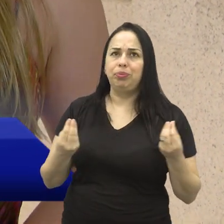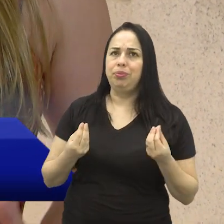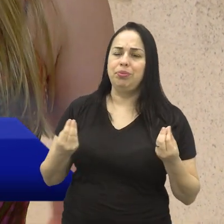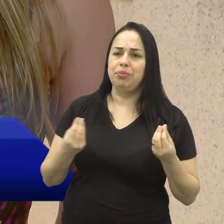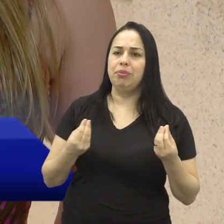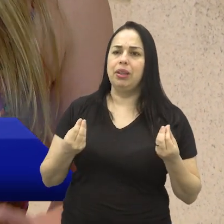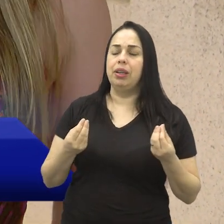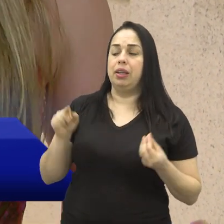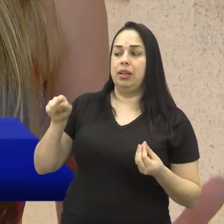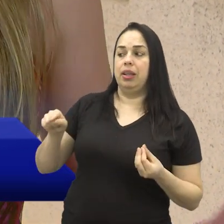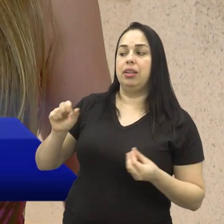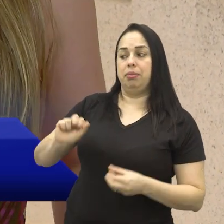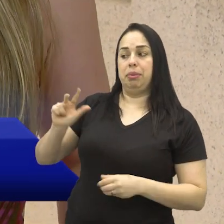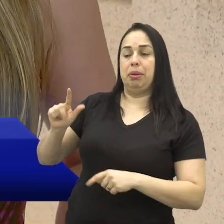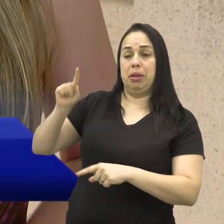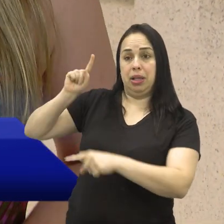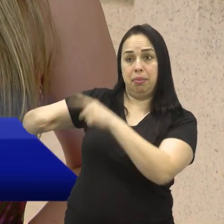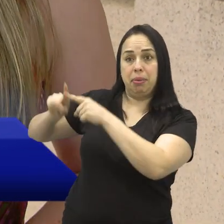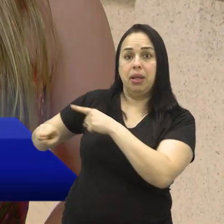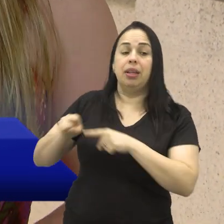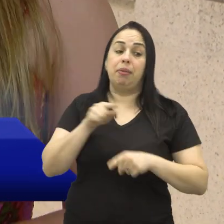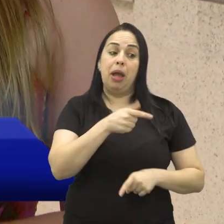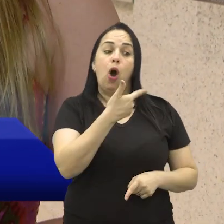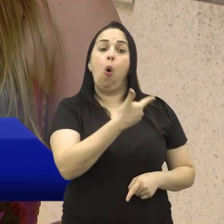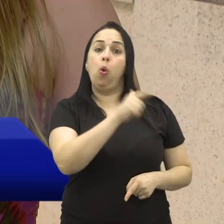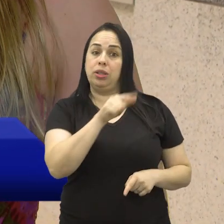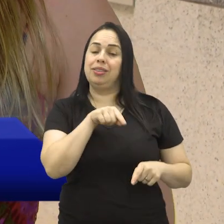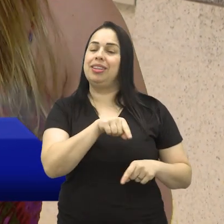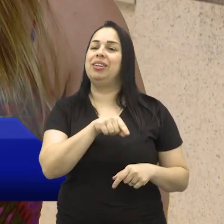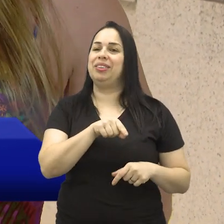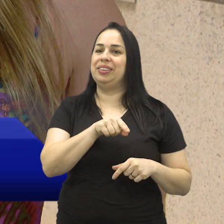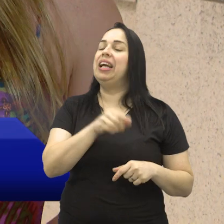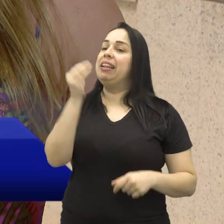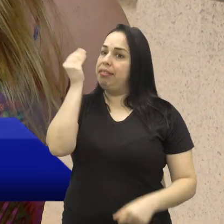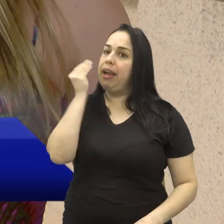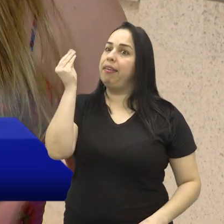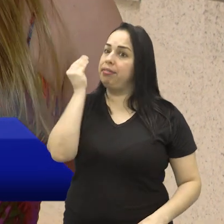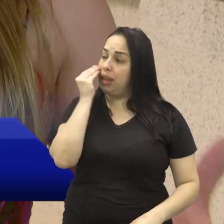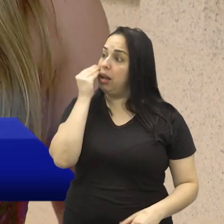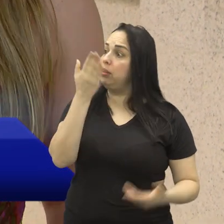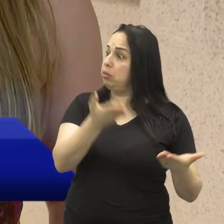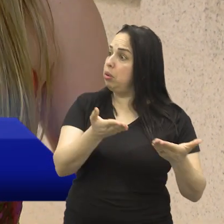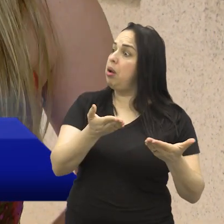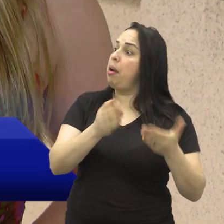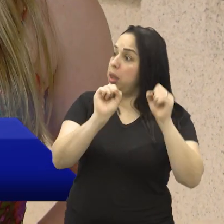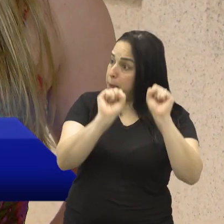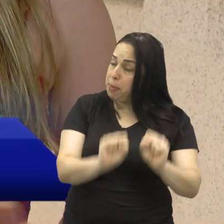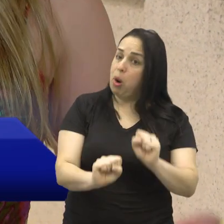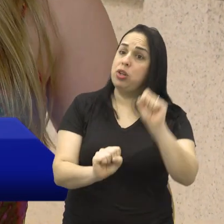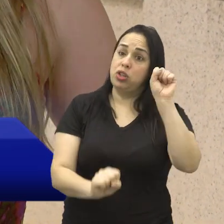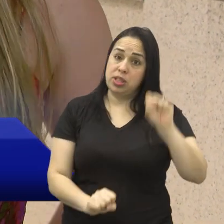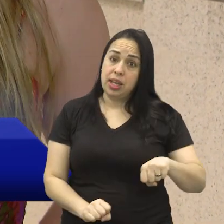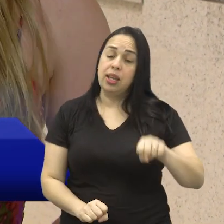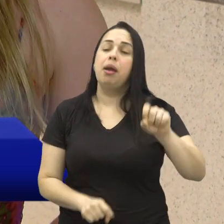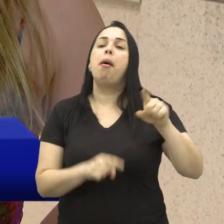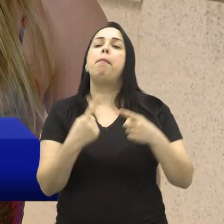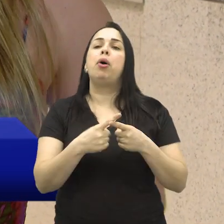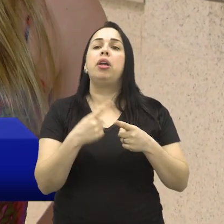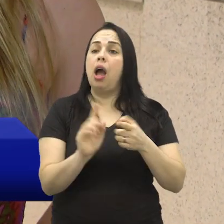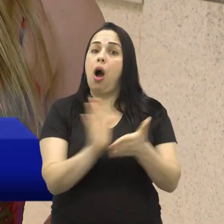uma iniciativa para proibição, existem outras também que estão lutando pelos pacientes que fazem